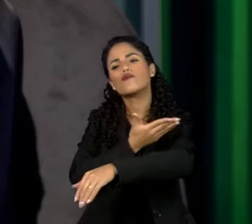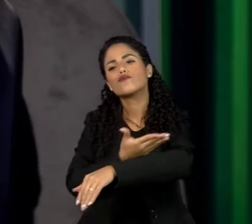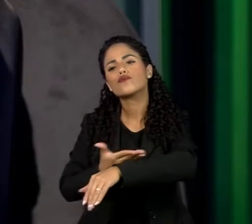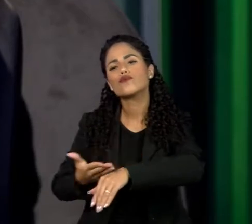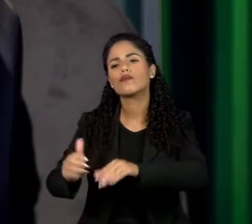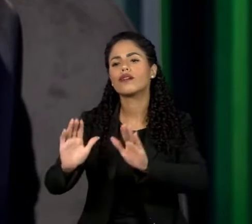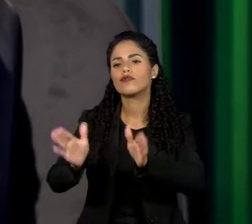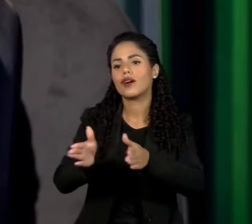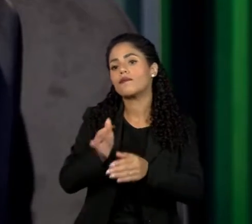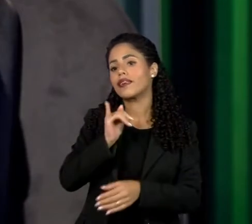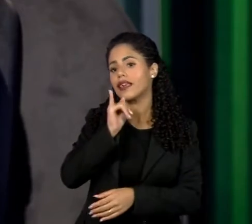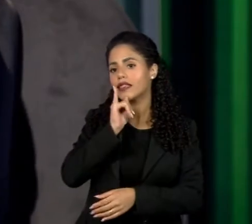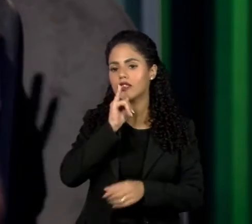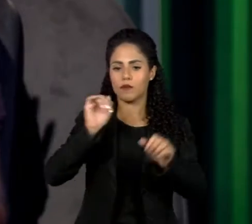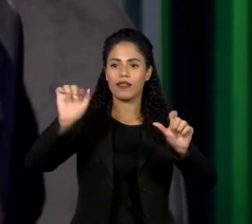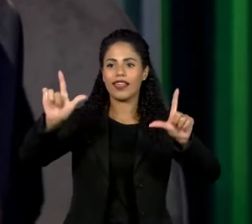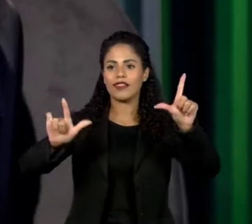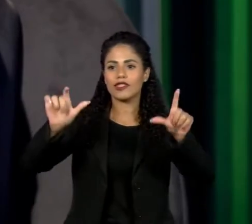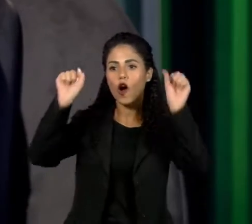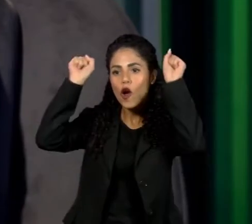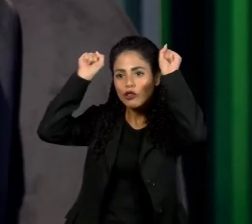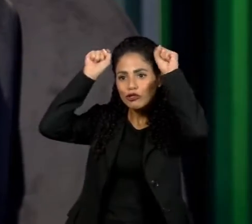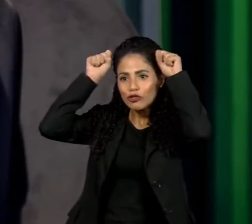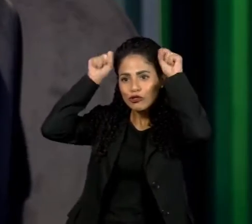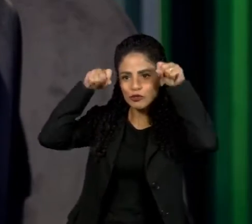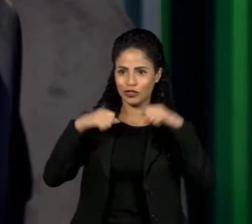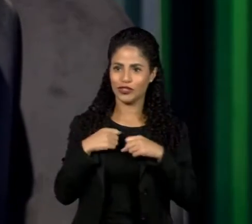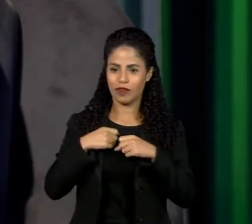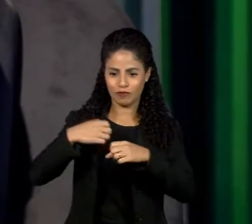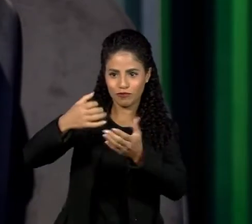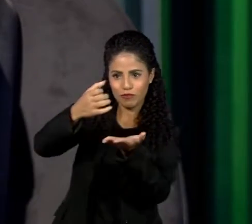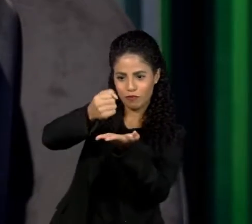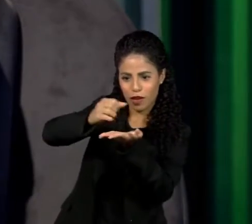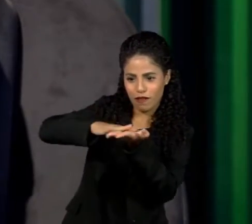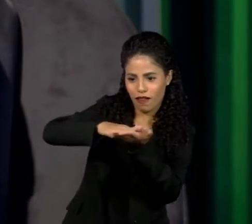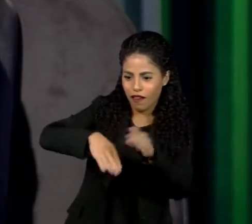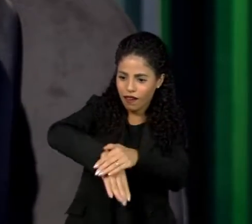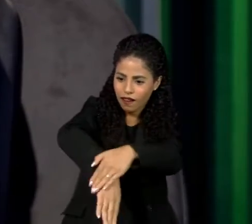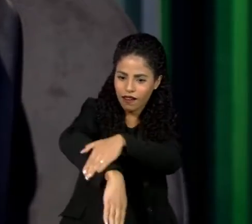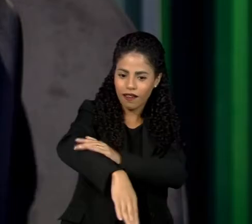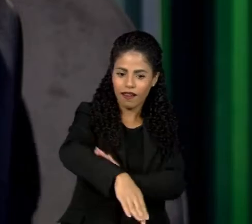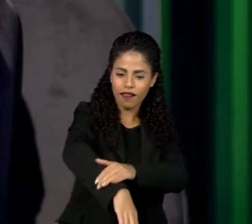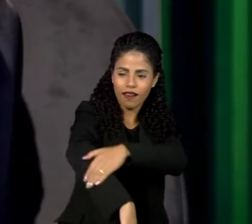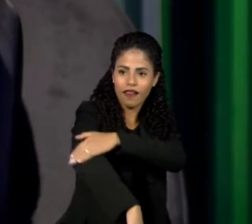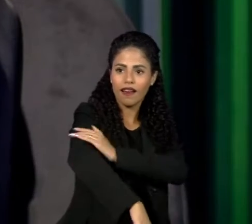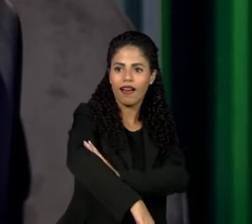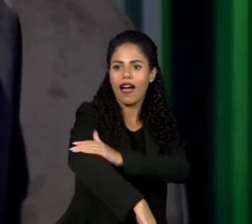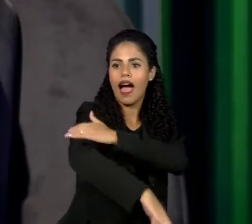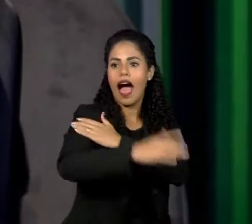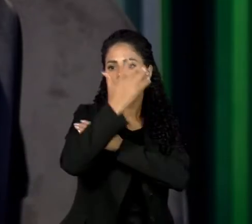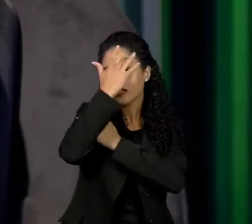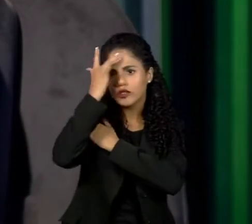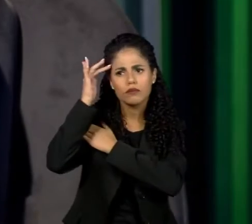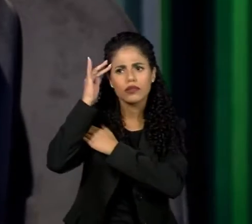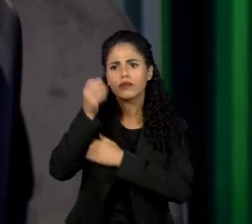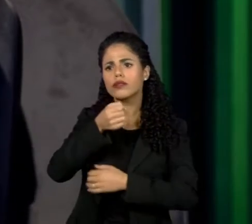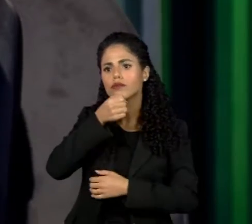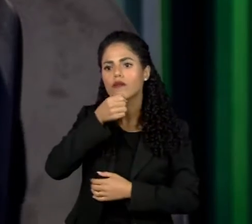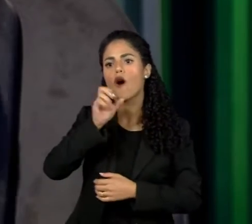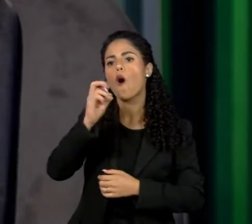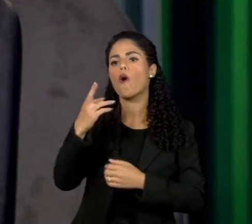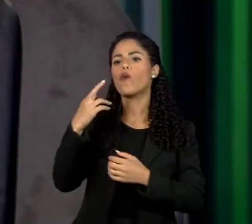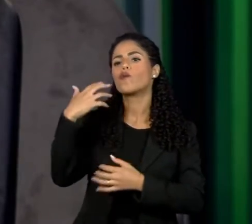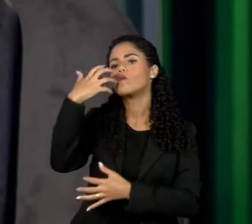Por exemplo, Xuxa passando um creme hidratante. Sim. Só que naquela época eram muitos apresentadores, os cantores.